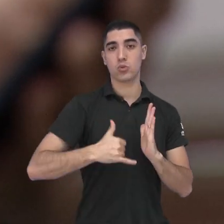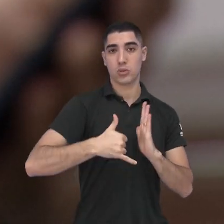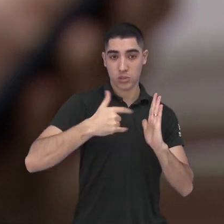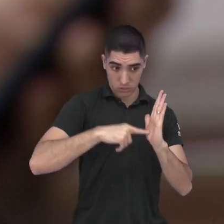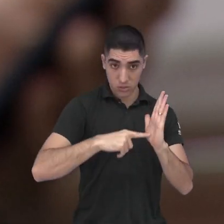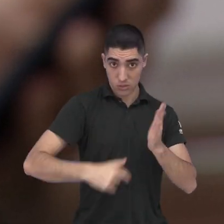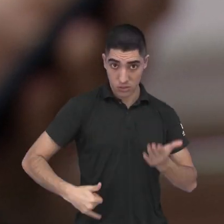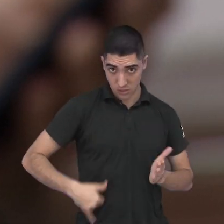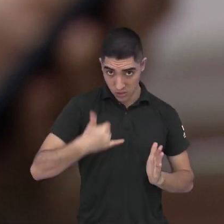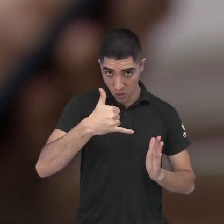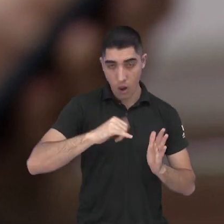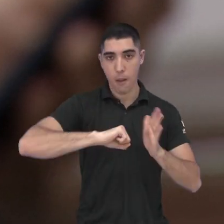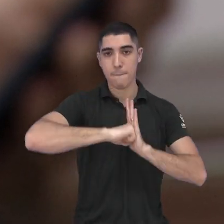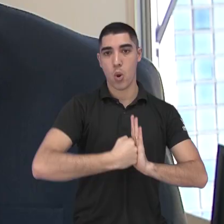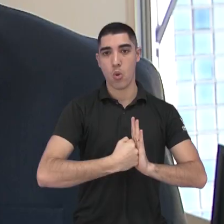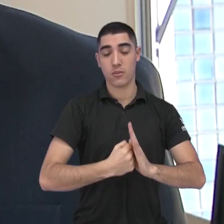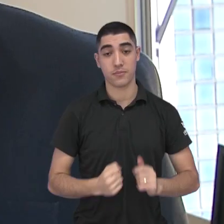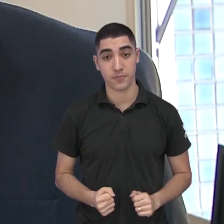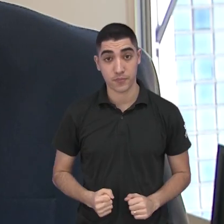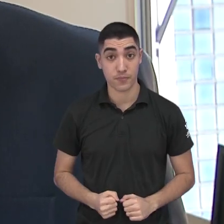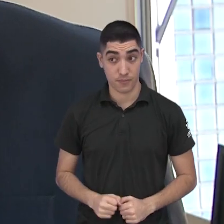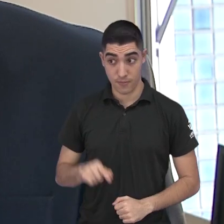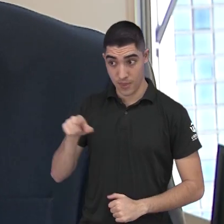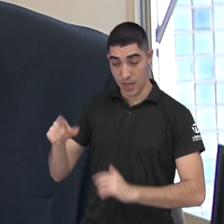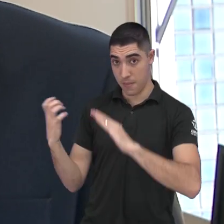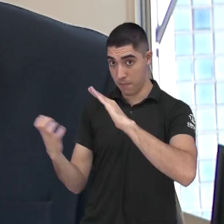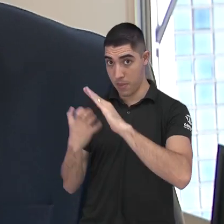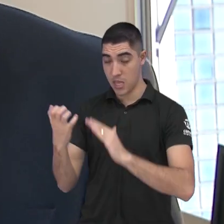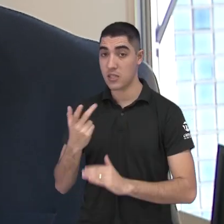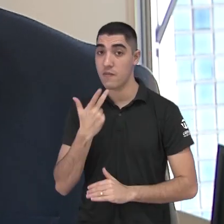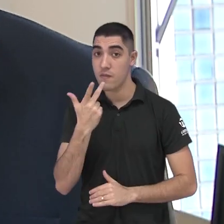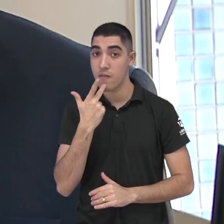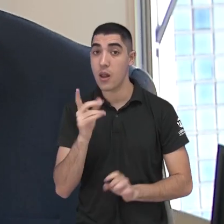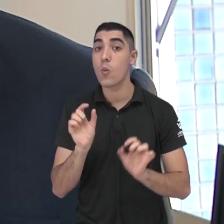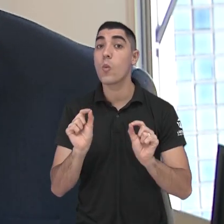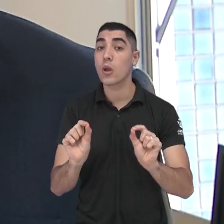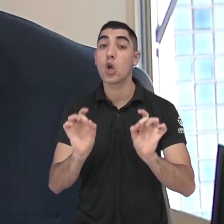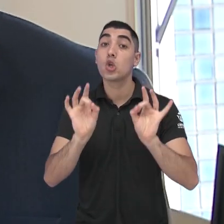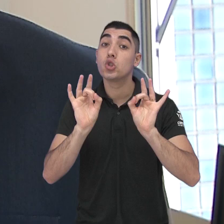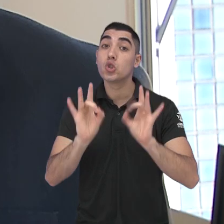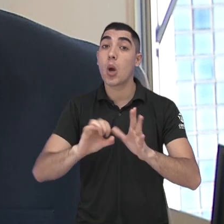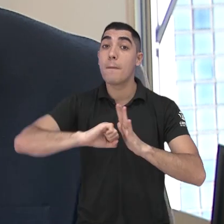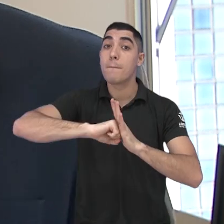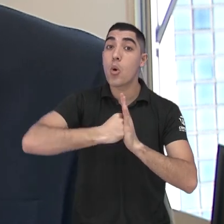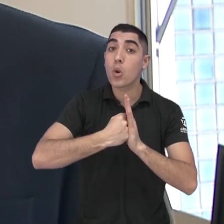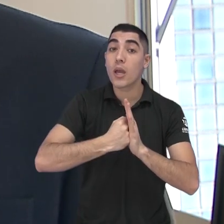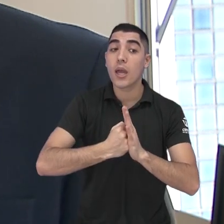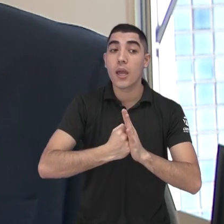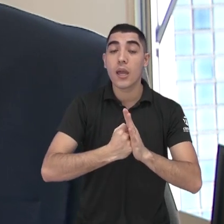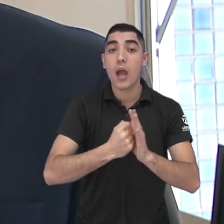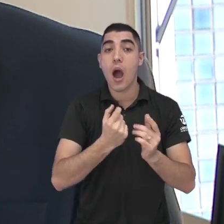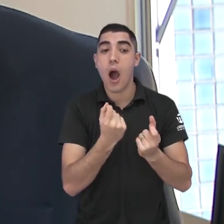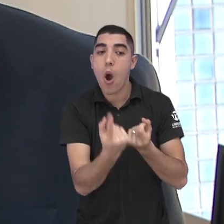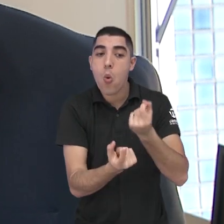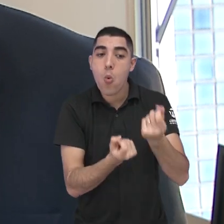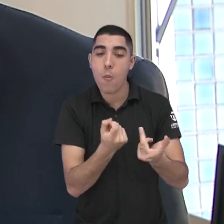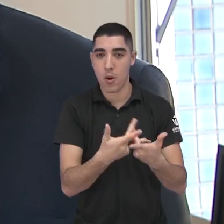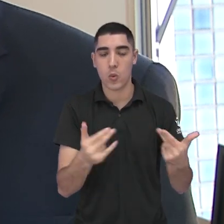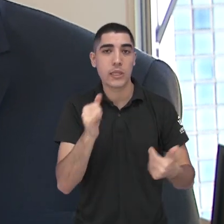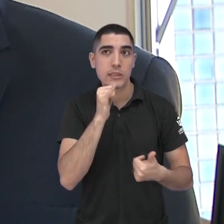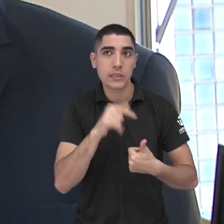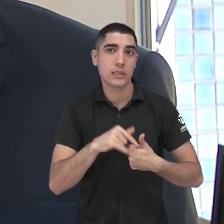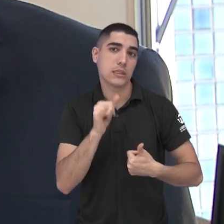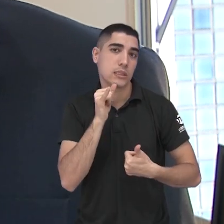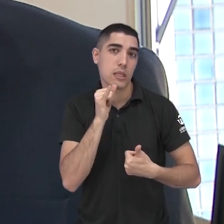bloqueia vários serviços do aparelho. Segundo a empresa, ela bloqueia só algumas